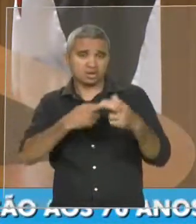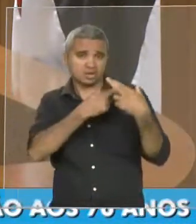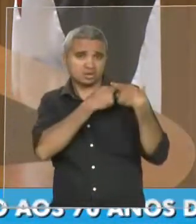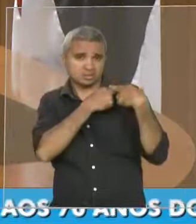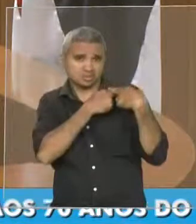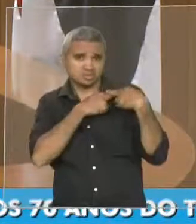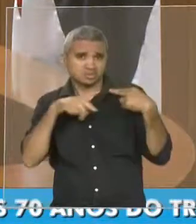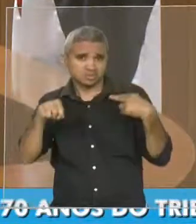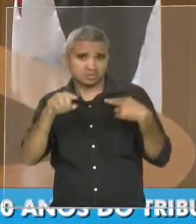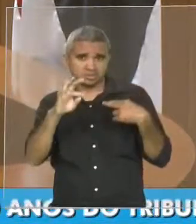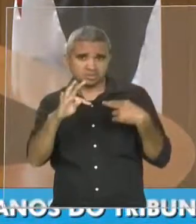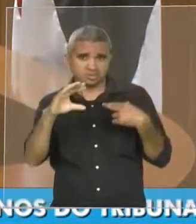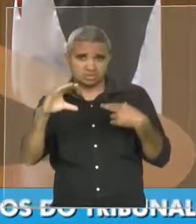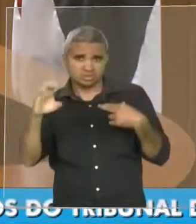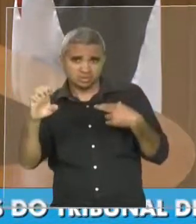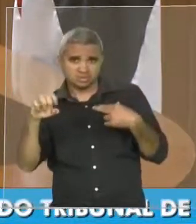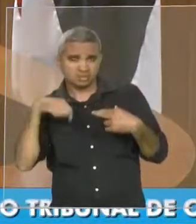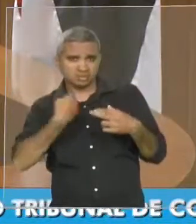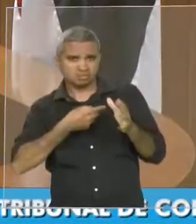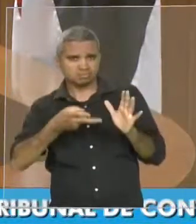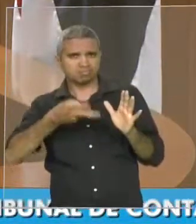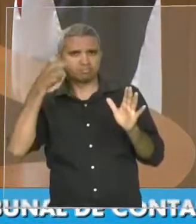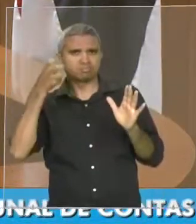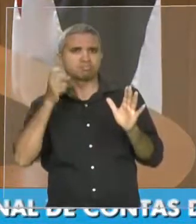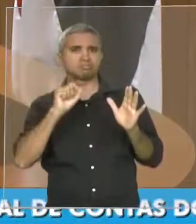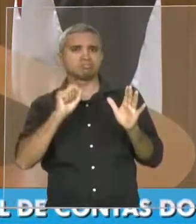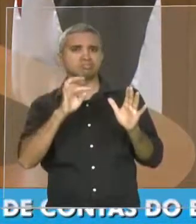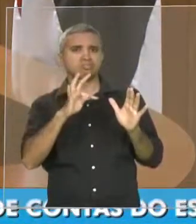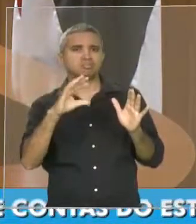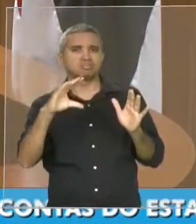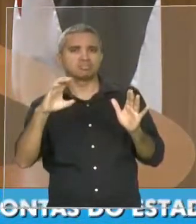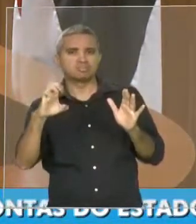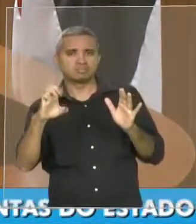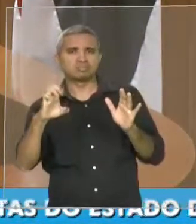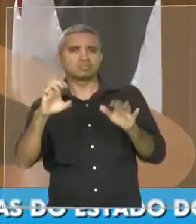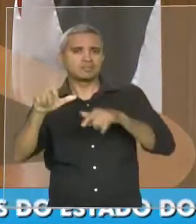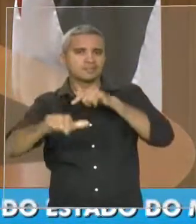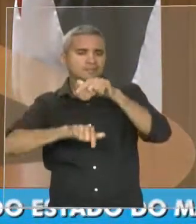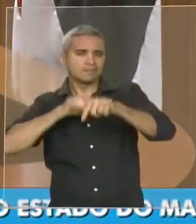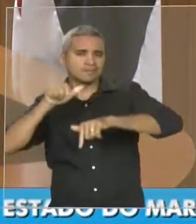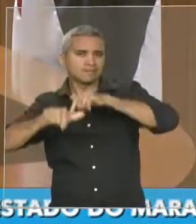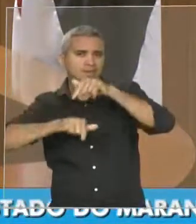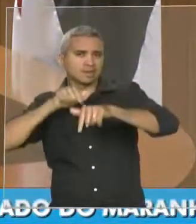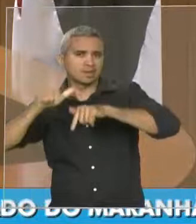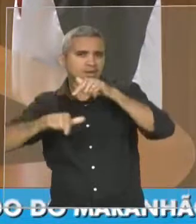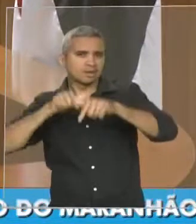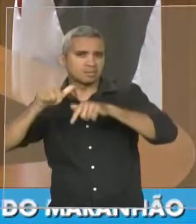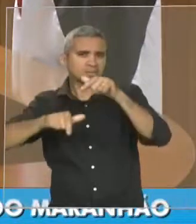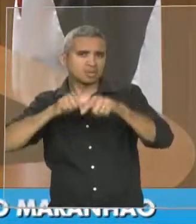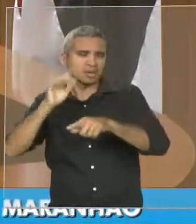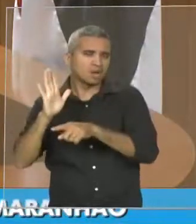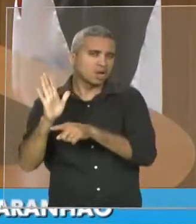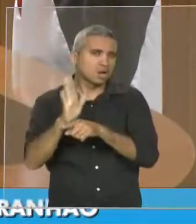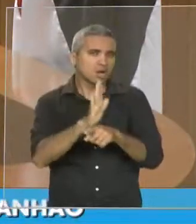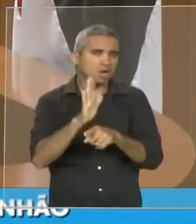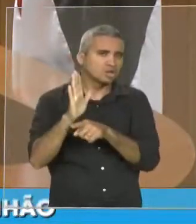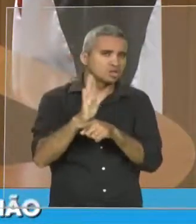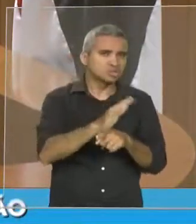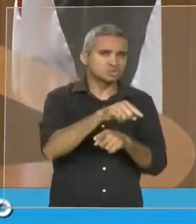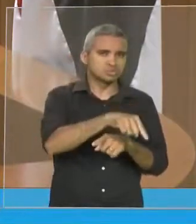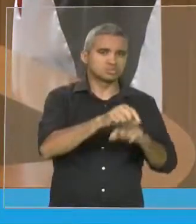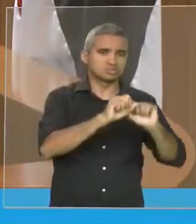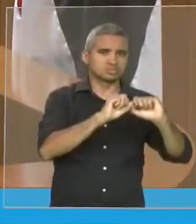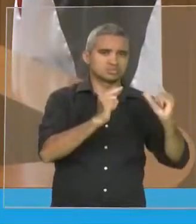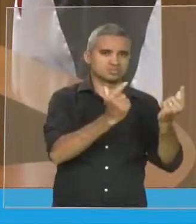com nitidez que o Tribunal de Contas opera em favor do Parlamento em três